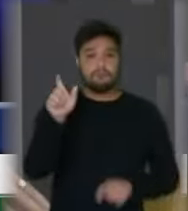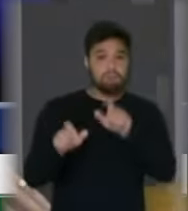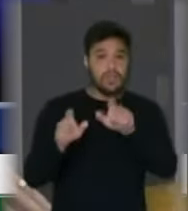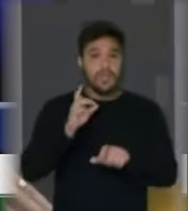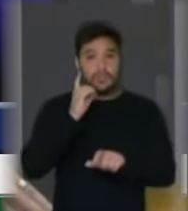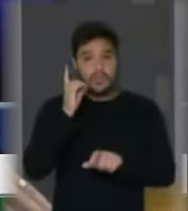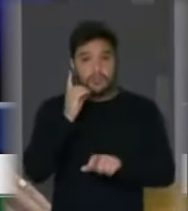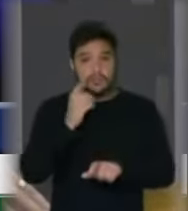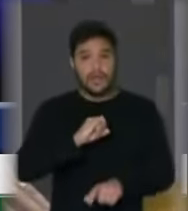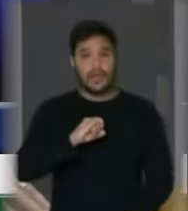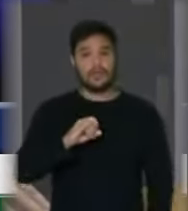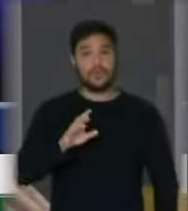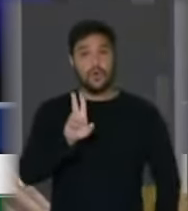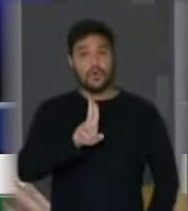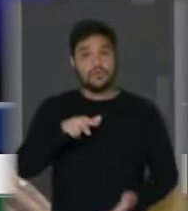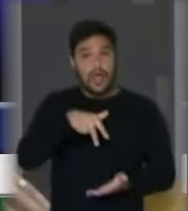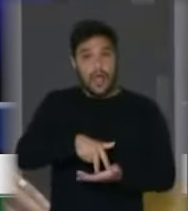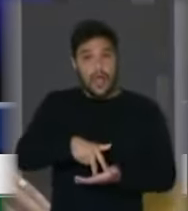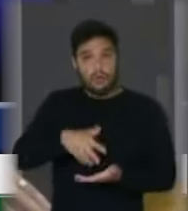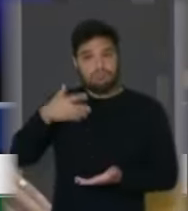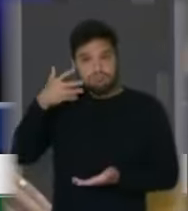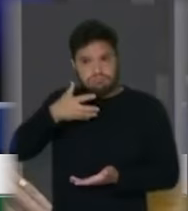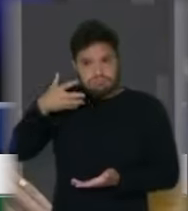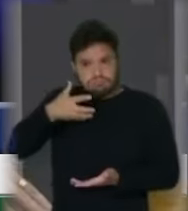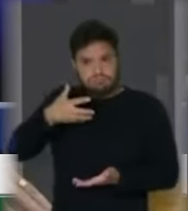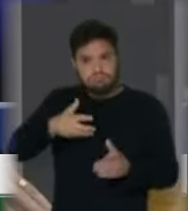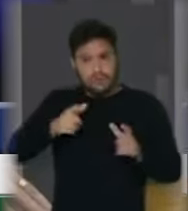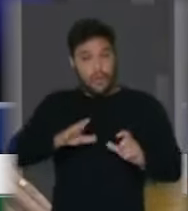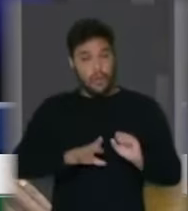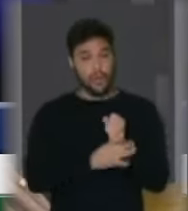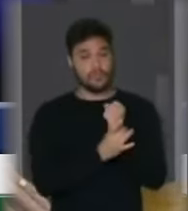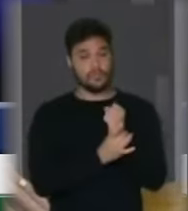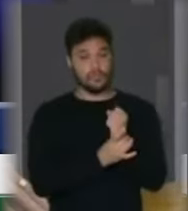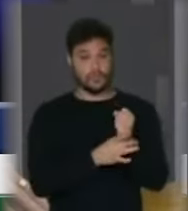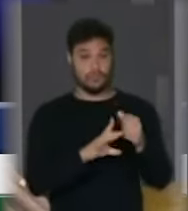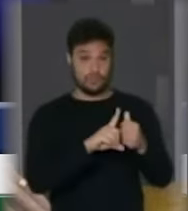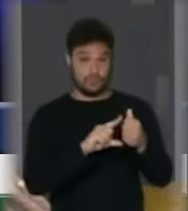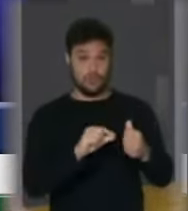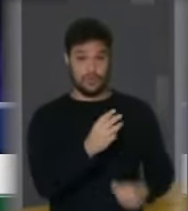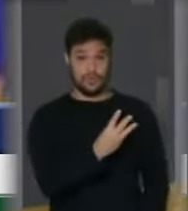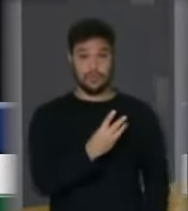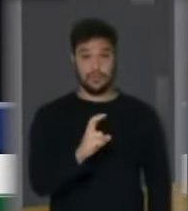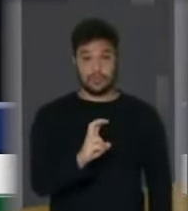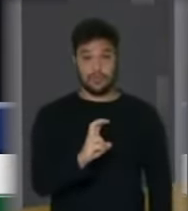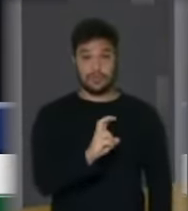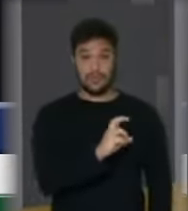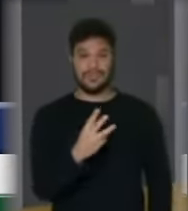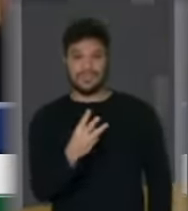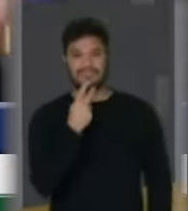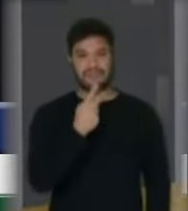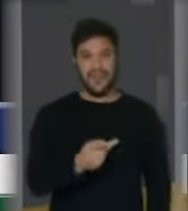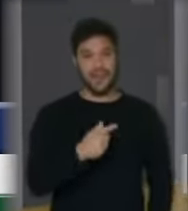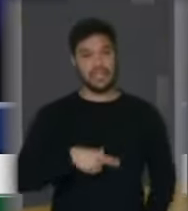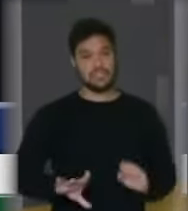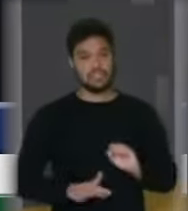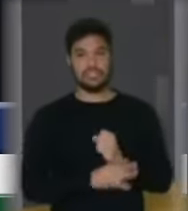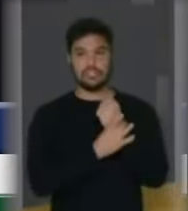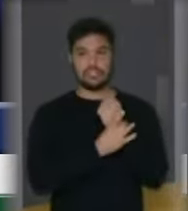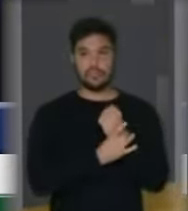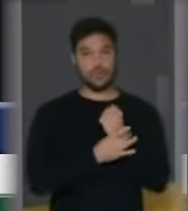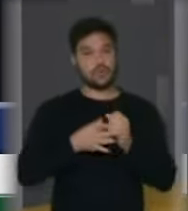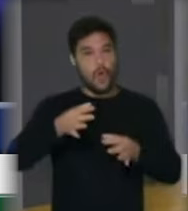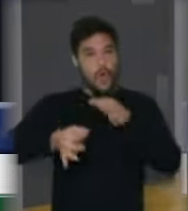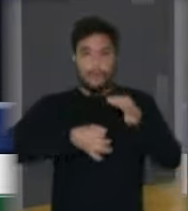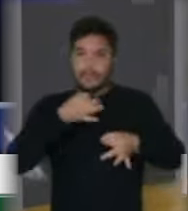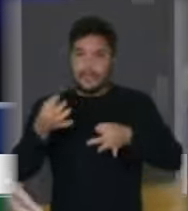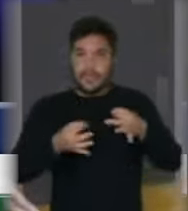usarem a tribuna, que é sagrada. O artigo 53 da Constituição diz que nós somos invioláveis penal e civilmente por quaisquer de nossas